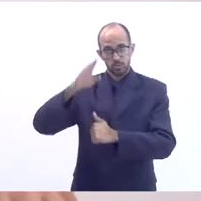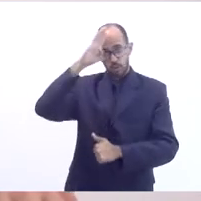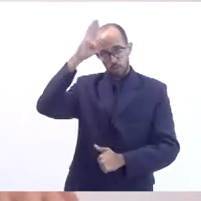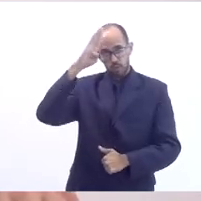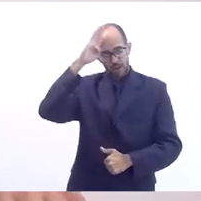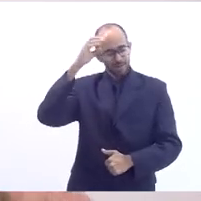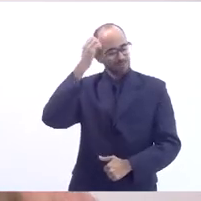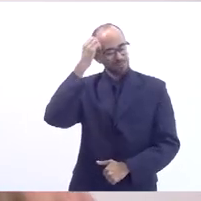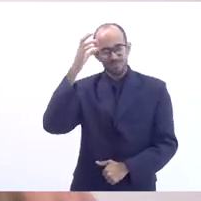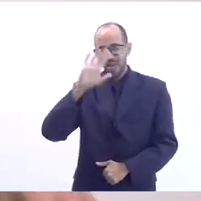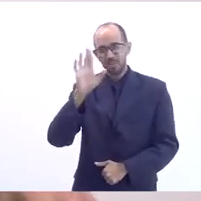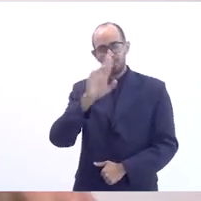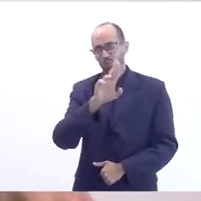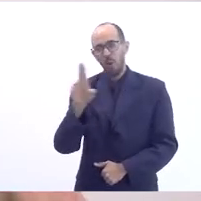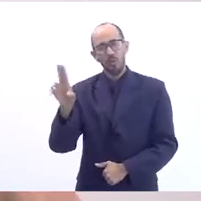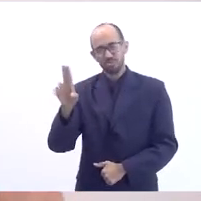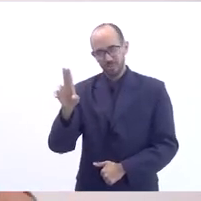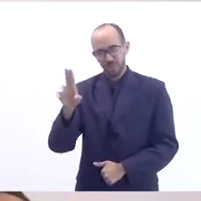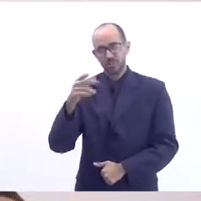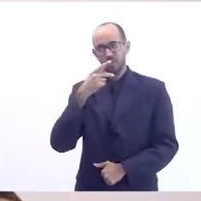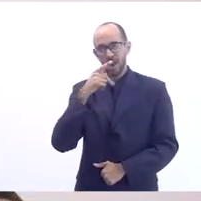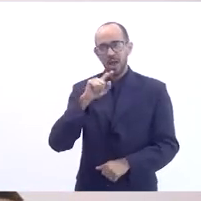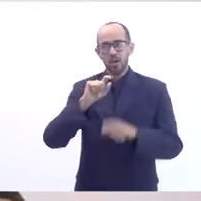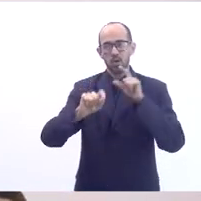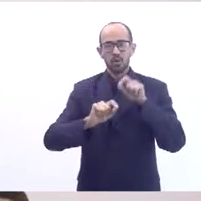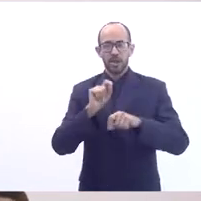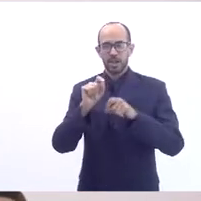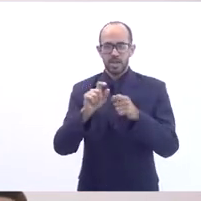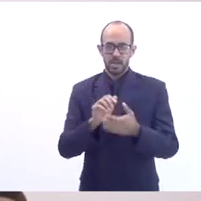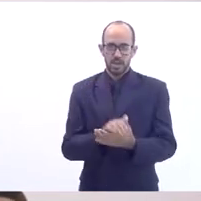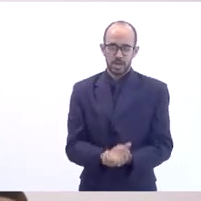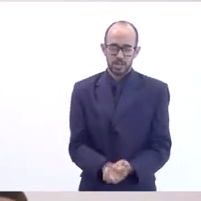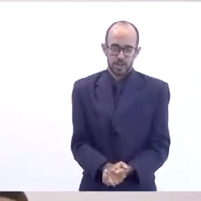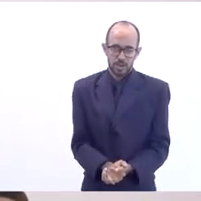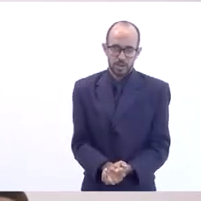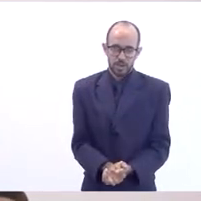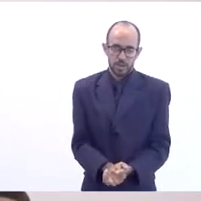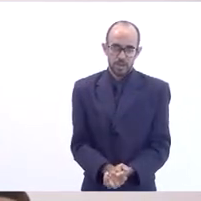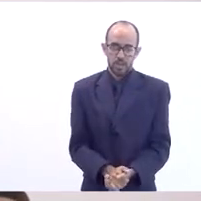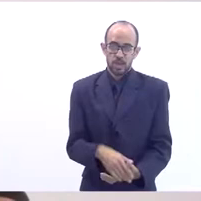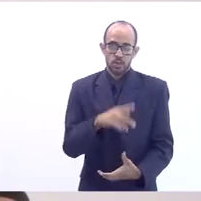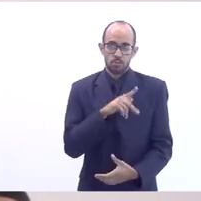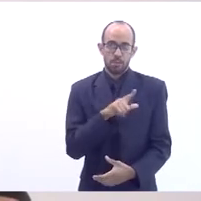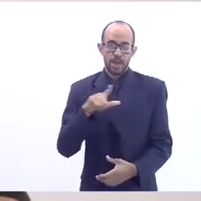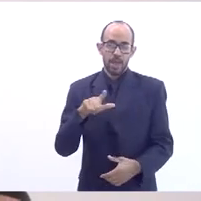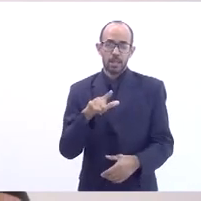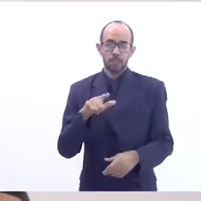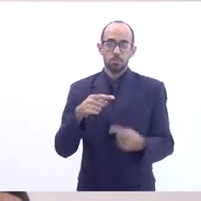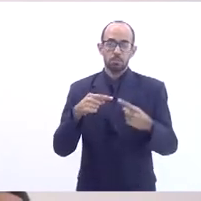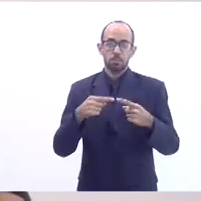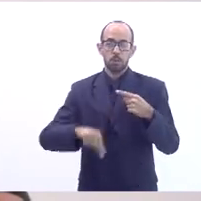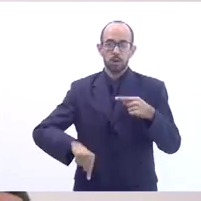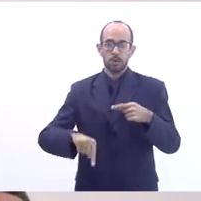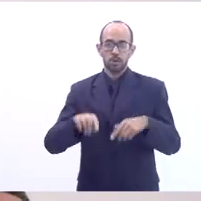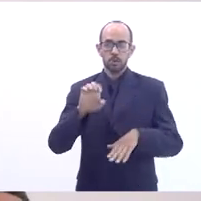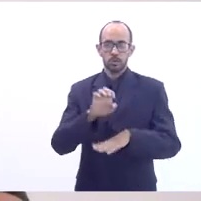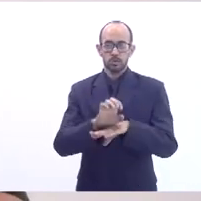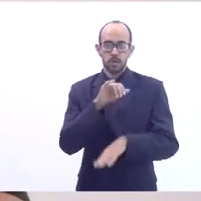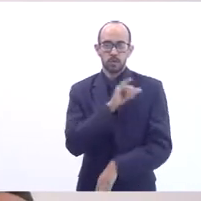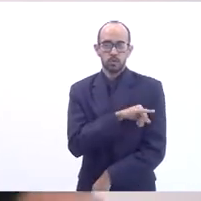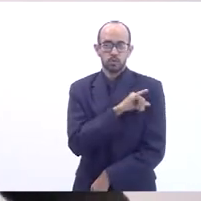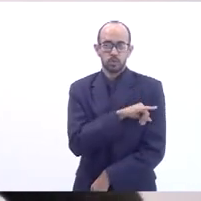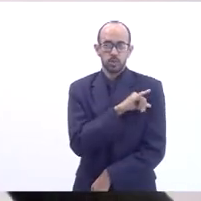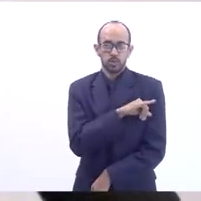o nome agora falando que é que é que o projeto de lei proíbe no estado do Rio de